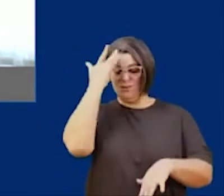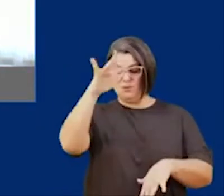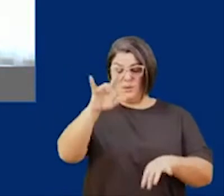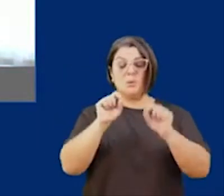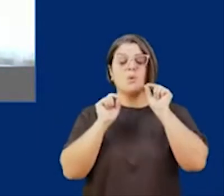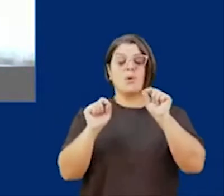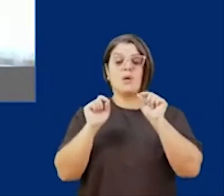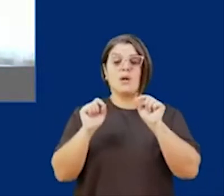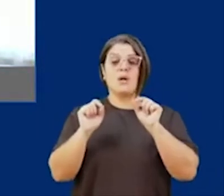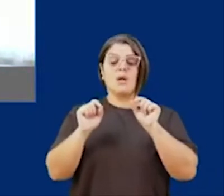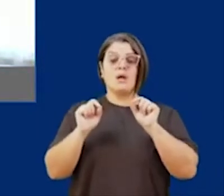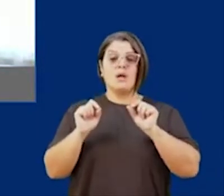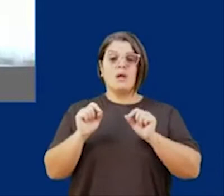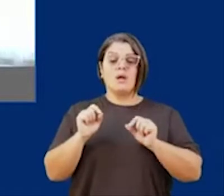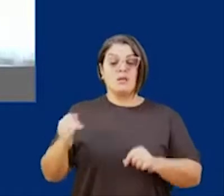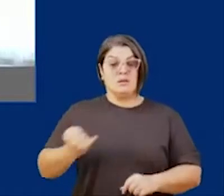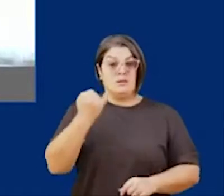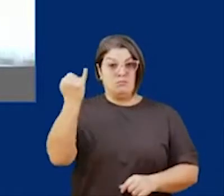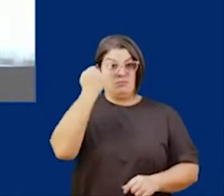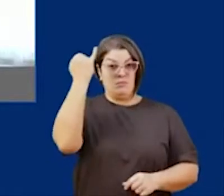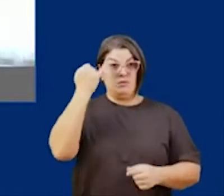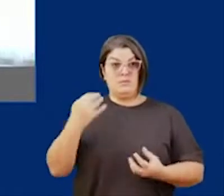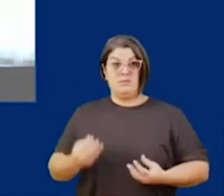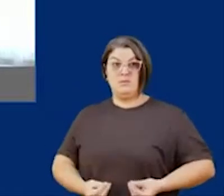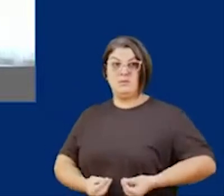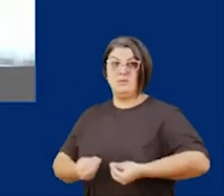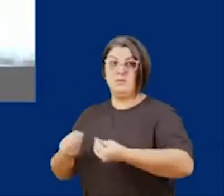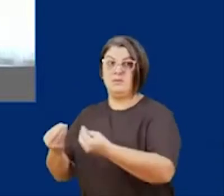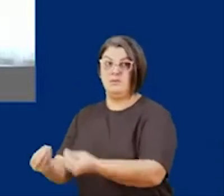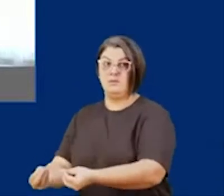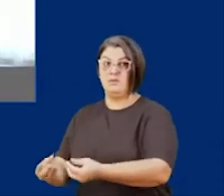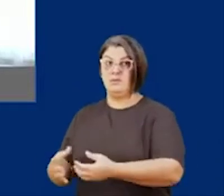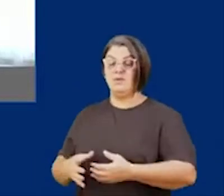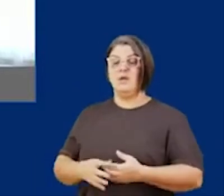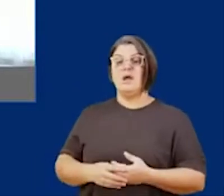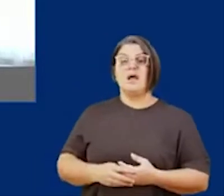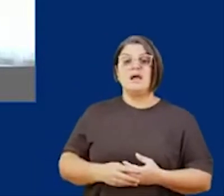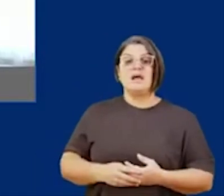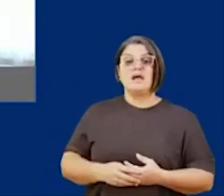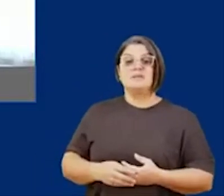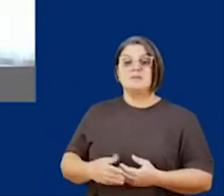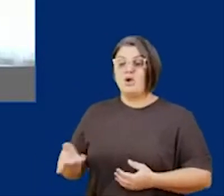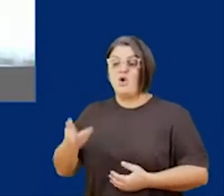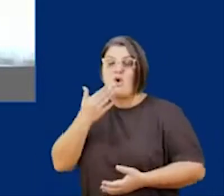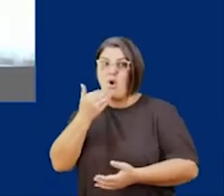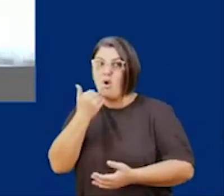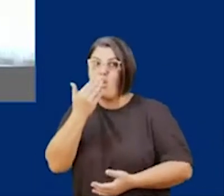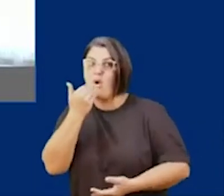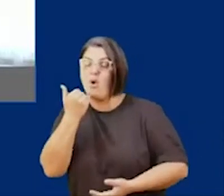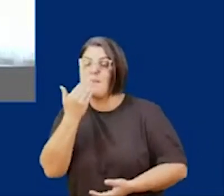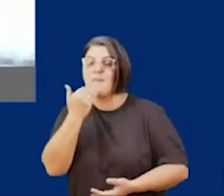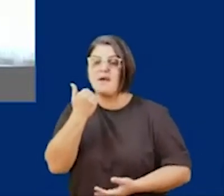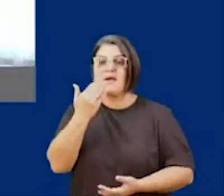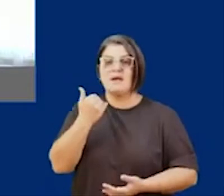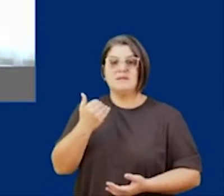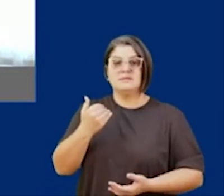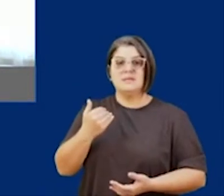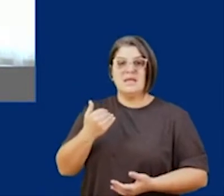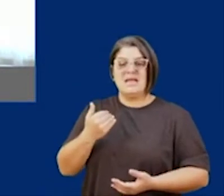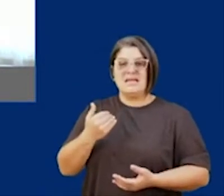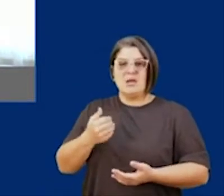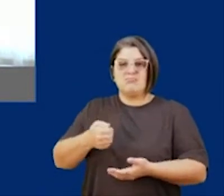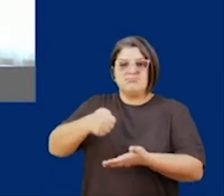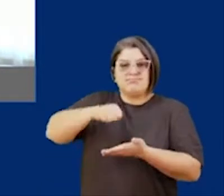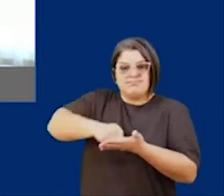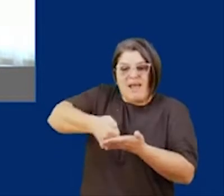a importância de oferecer, desde que a criança começa a se alimentar, a comida já amassadinha, não oferecer comida muito líquida, né?